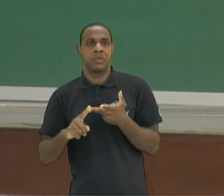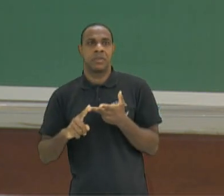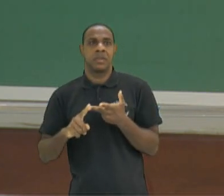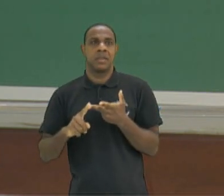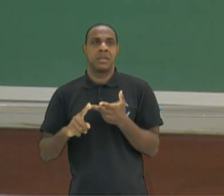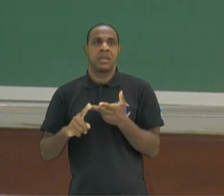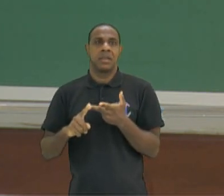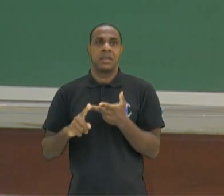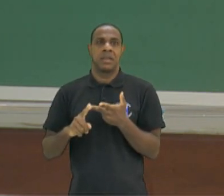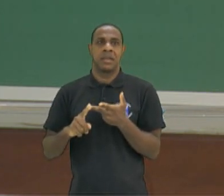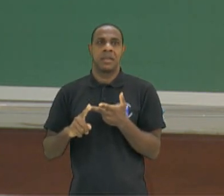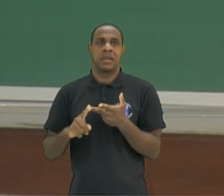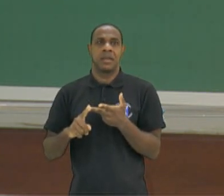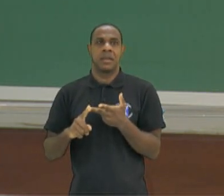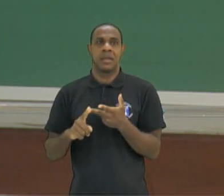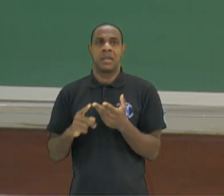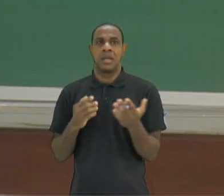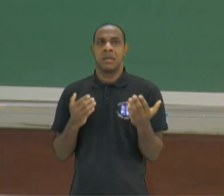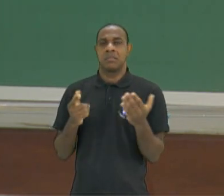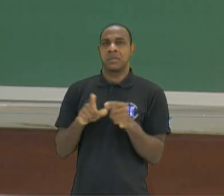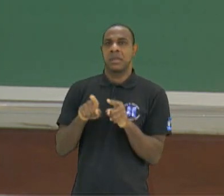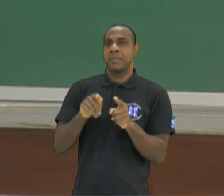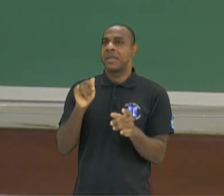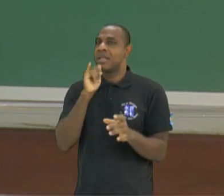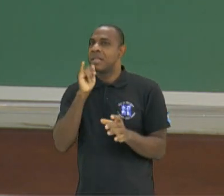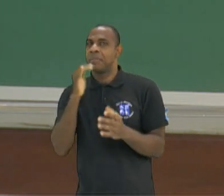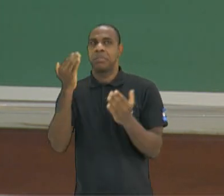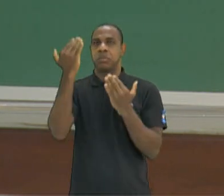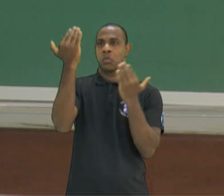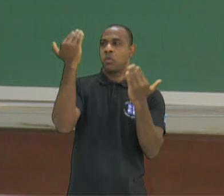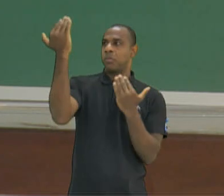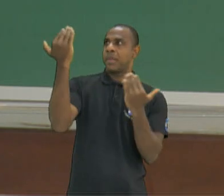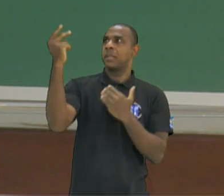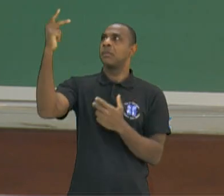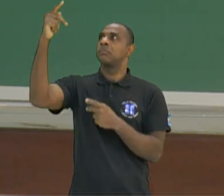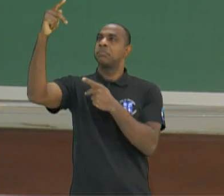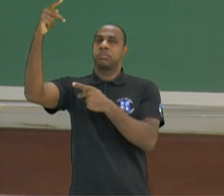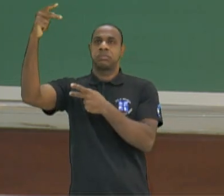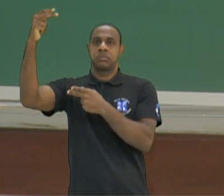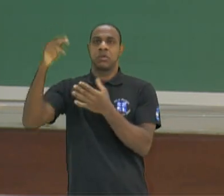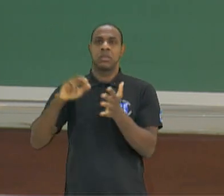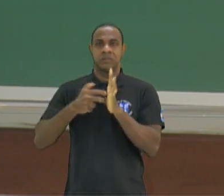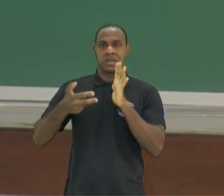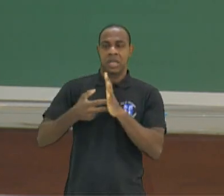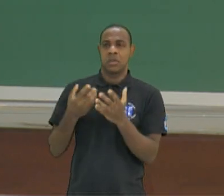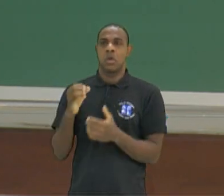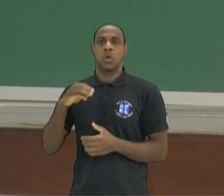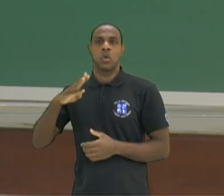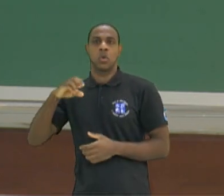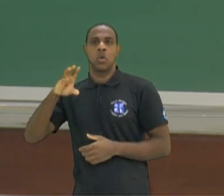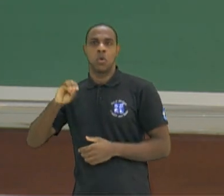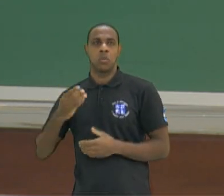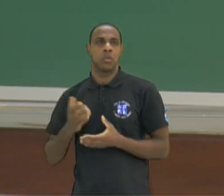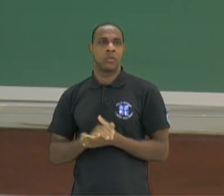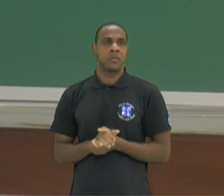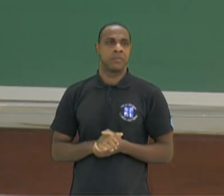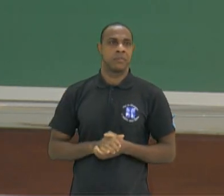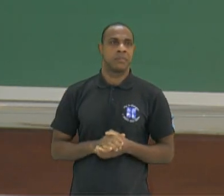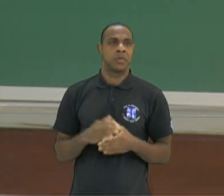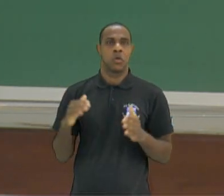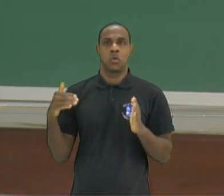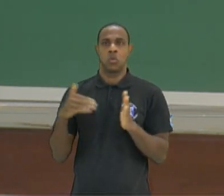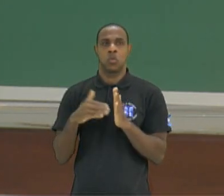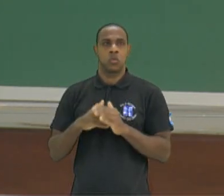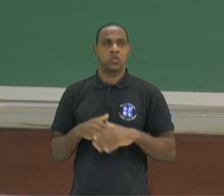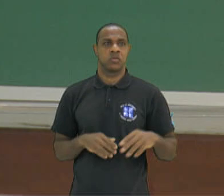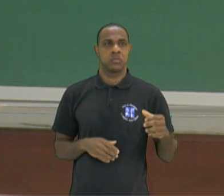aparece como comparação e como exemplificação com o significado de como. E purpose, so as to